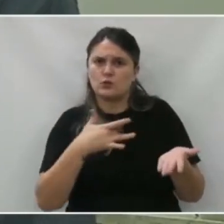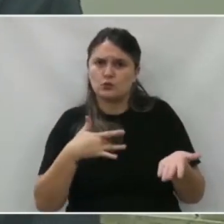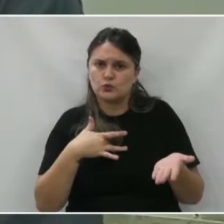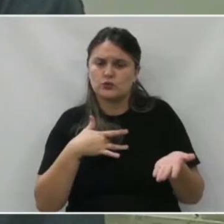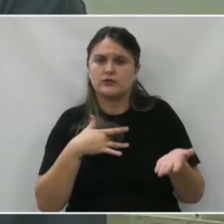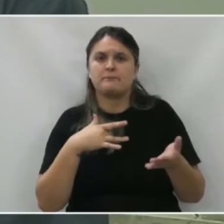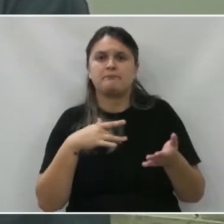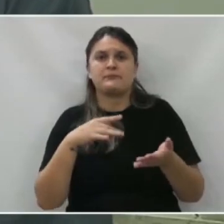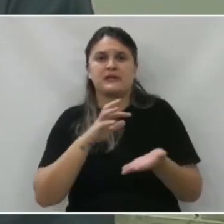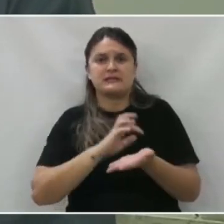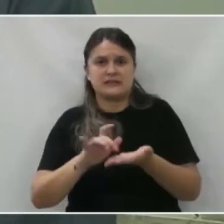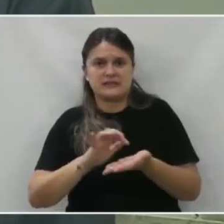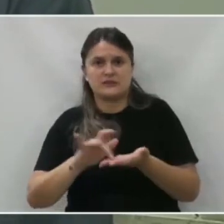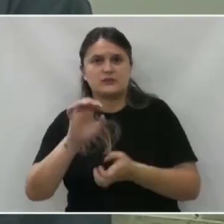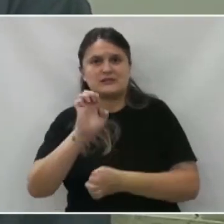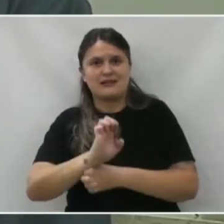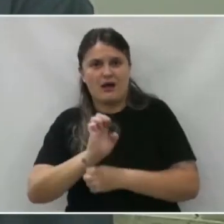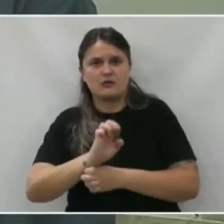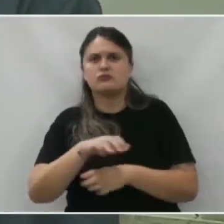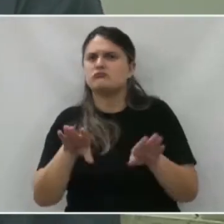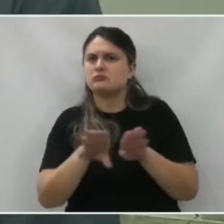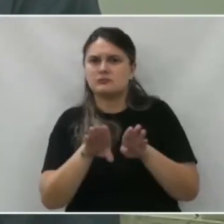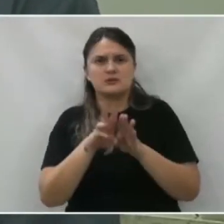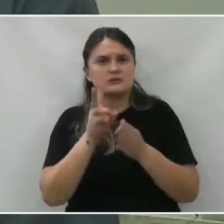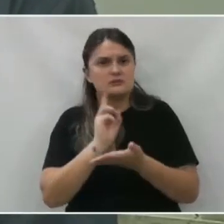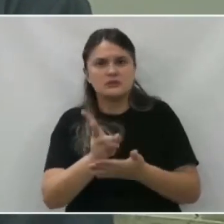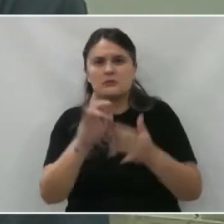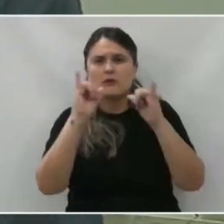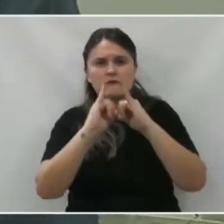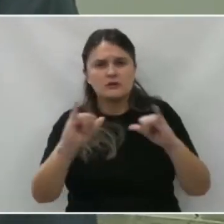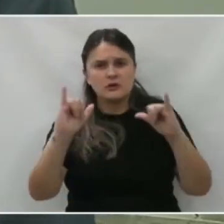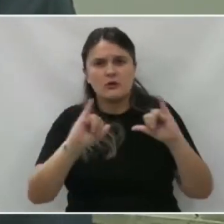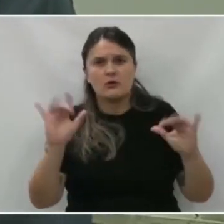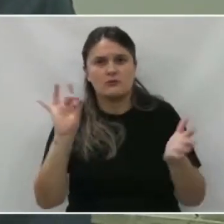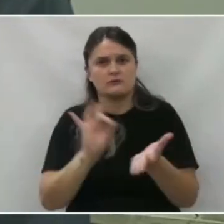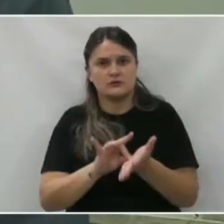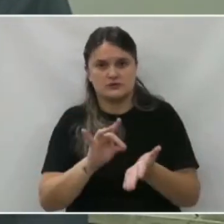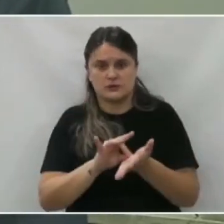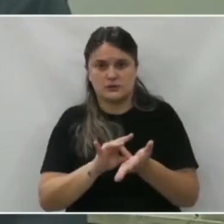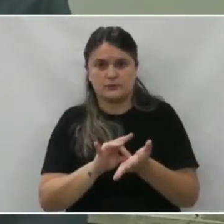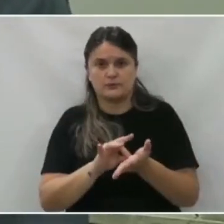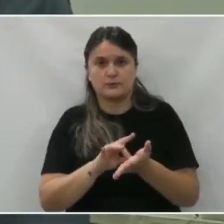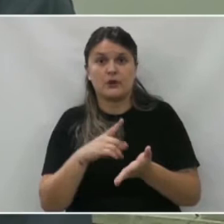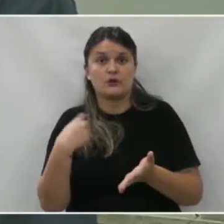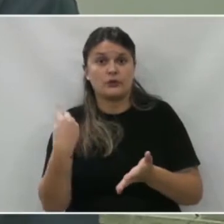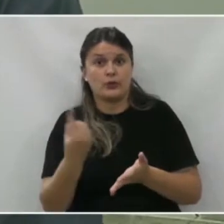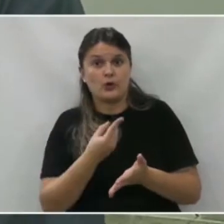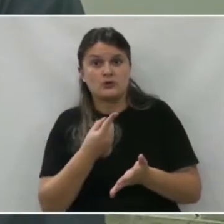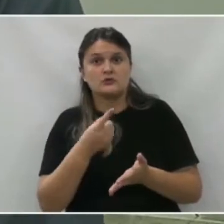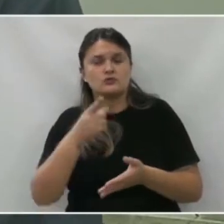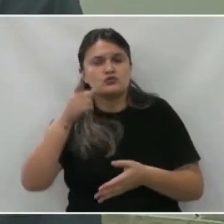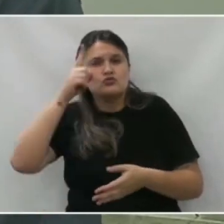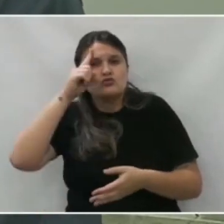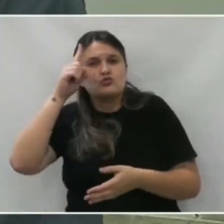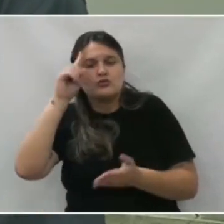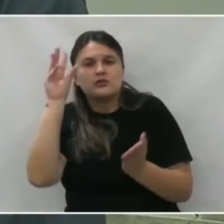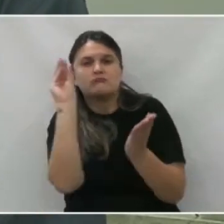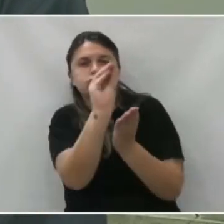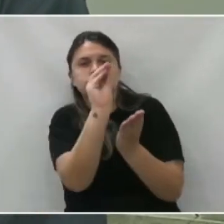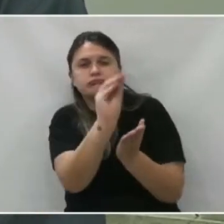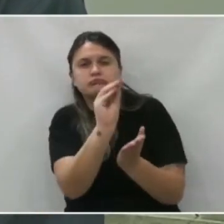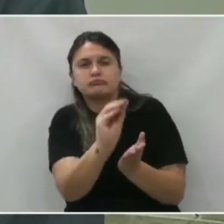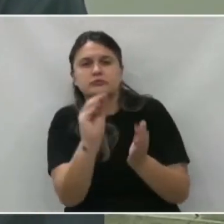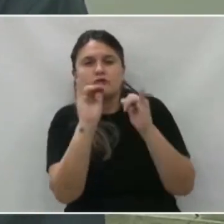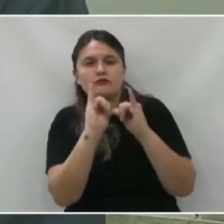nossa Secretaria de Saúde do Estado, né, que é a nossa regional, para que nós possamos colocar diariamente informativos